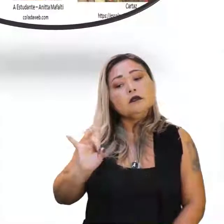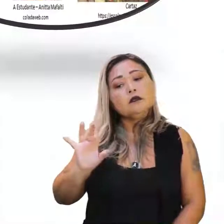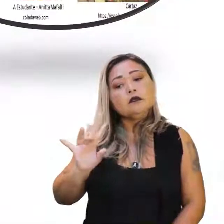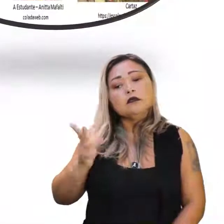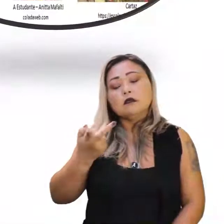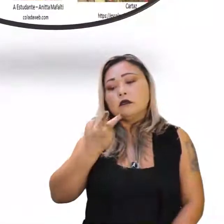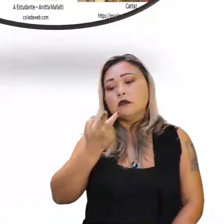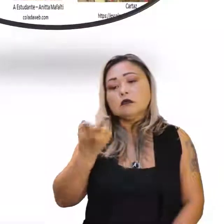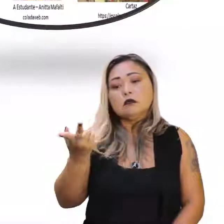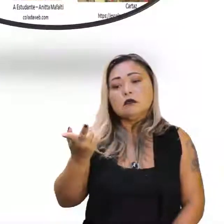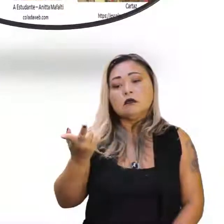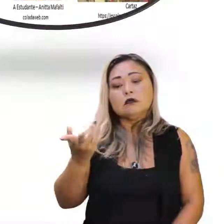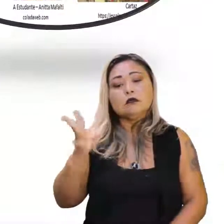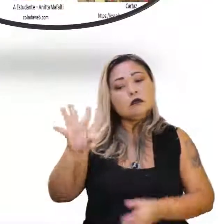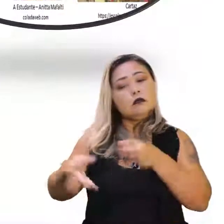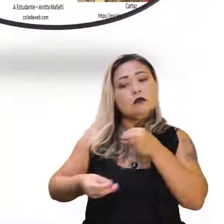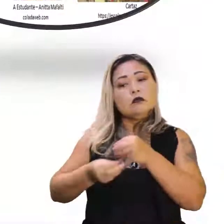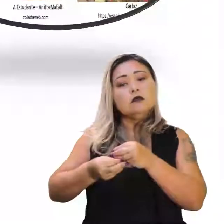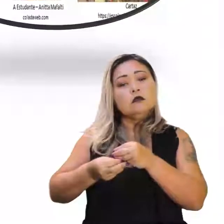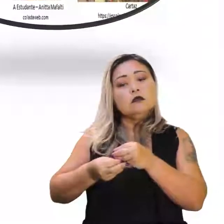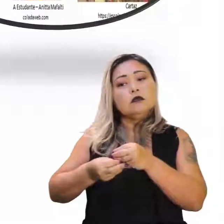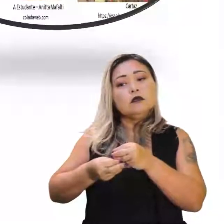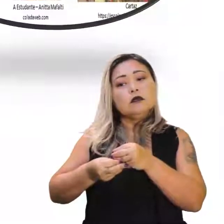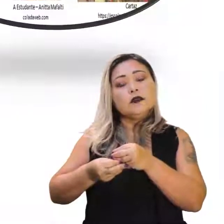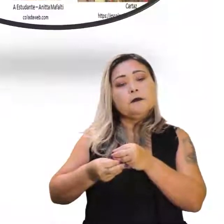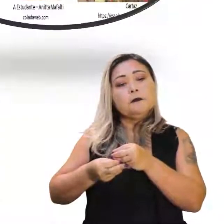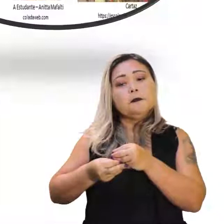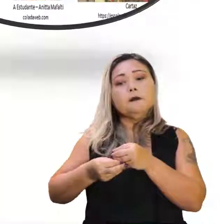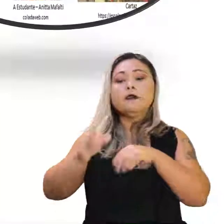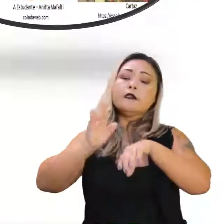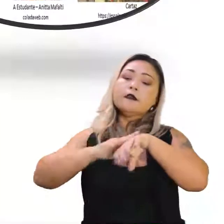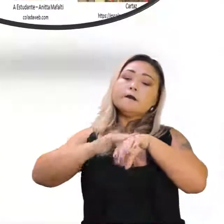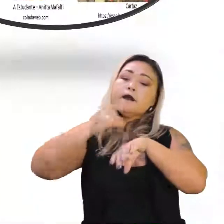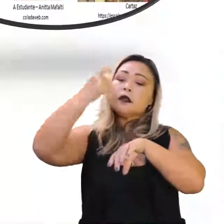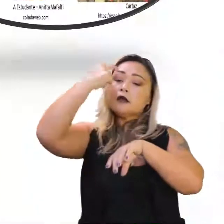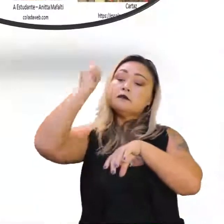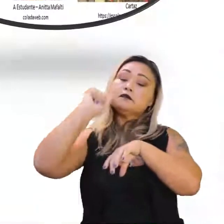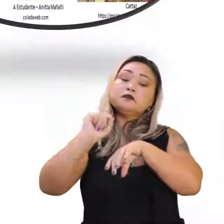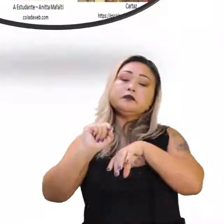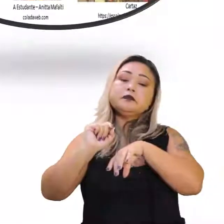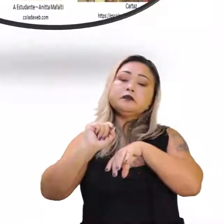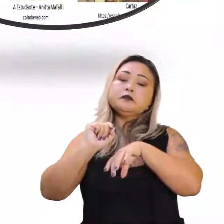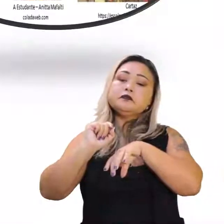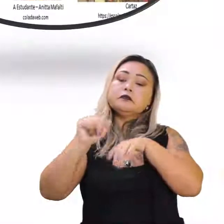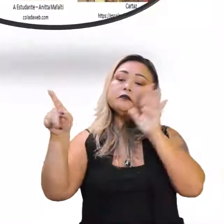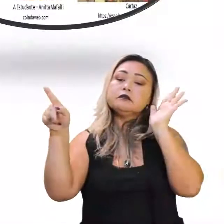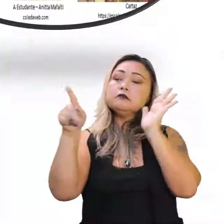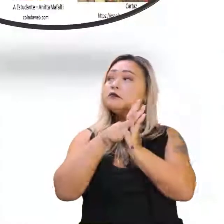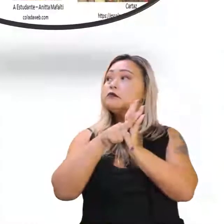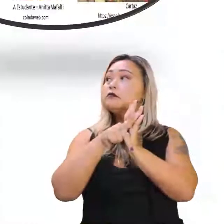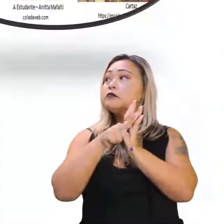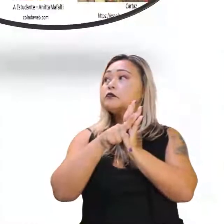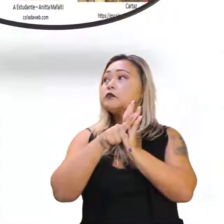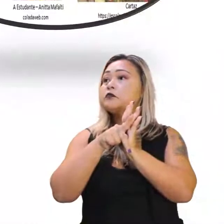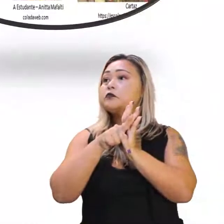dar só assim, uma complementação aqui, a ideia de que a sua própria